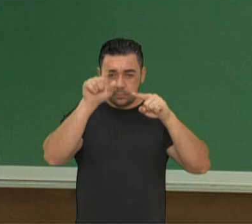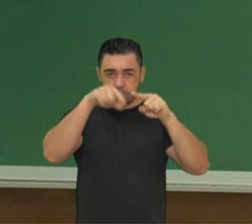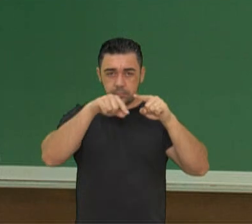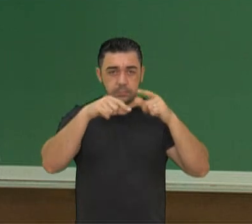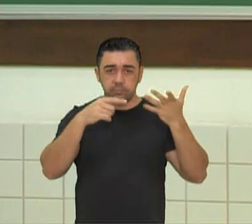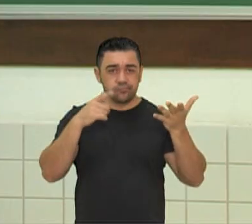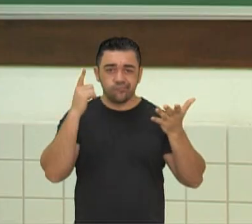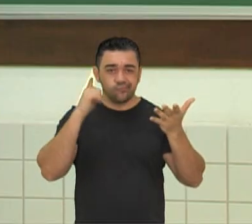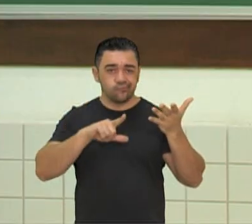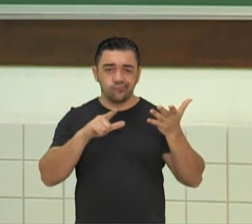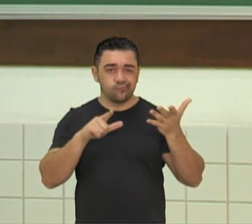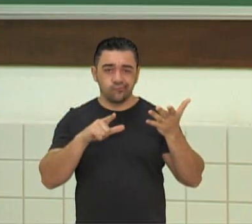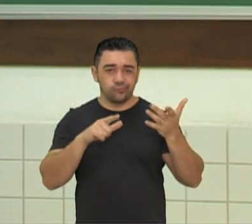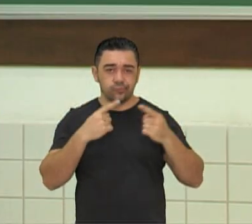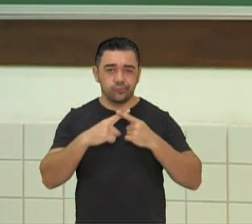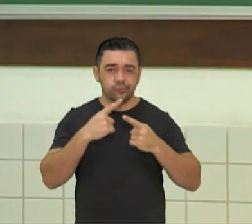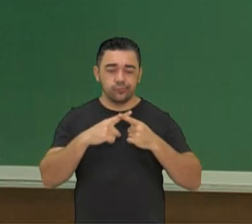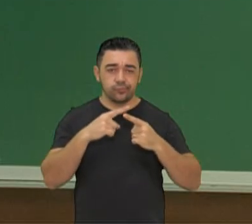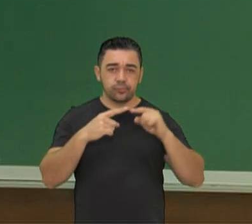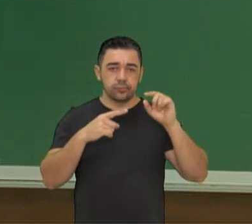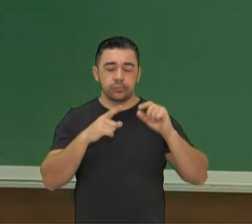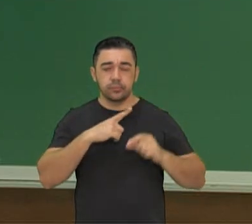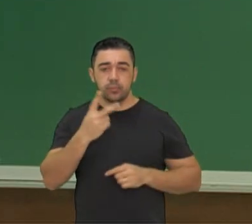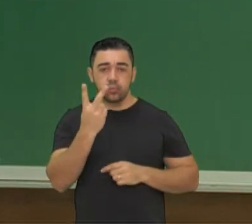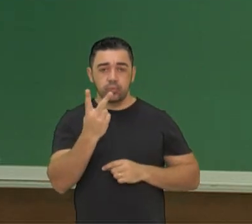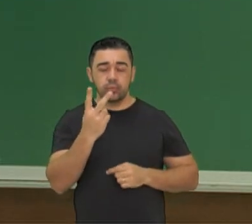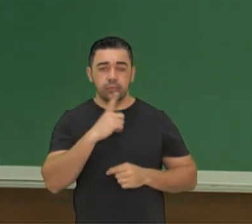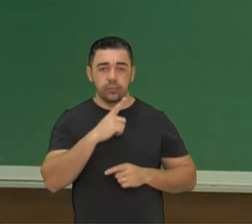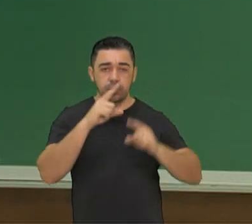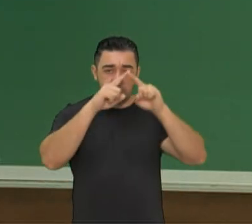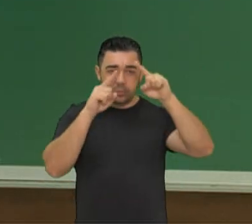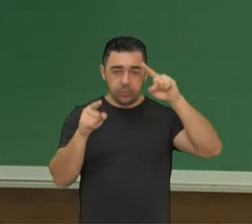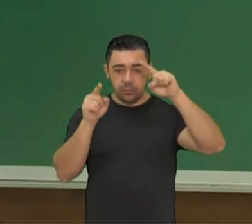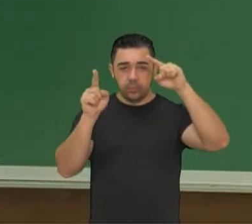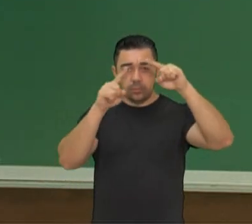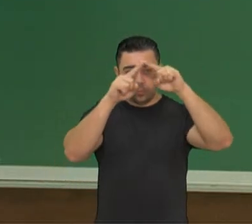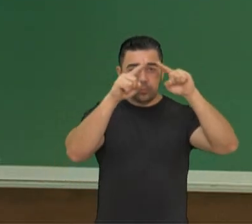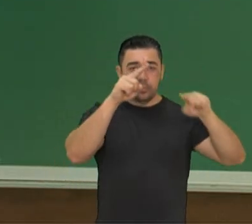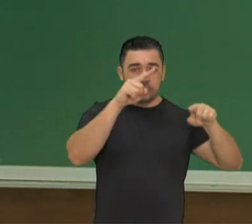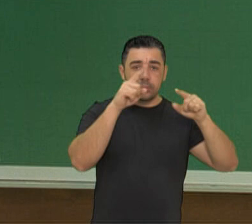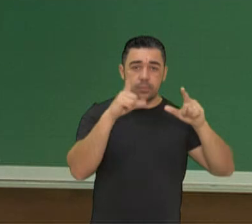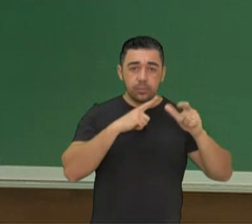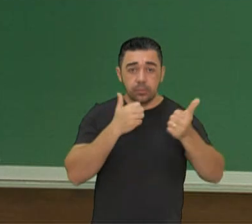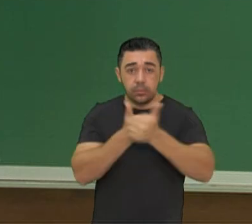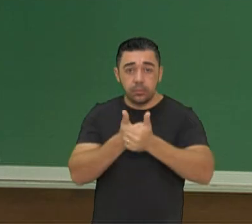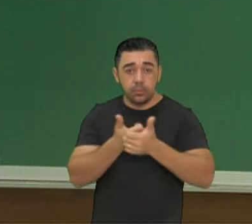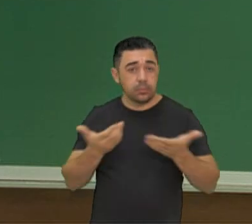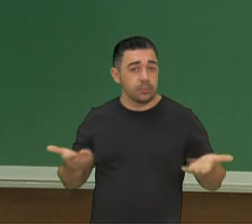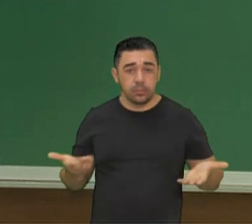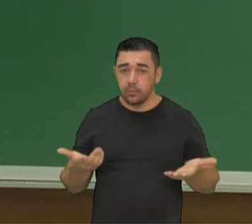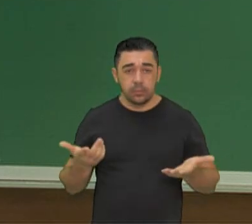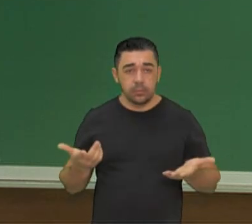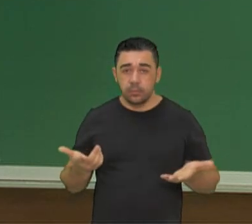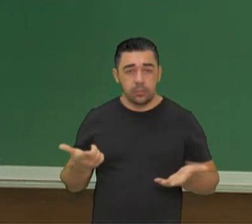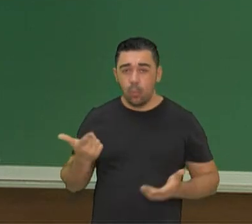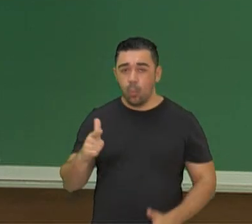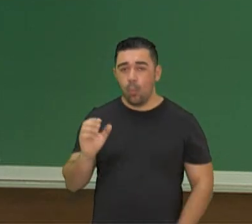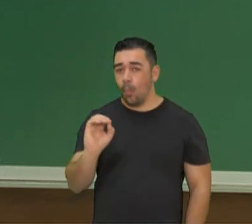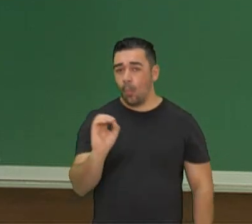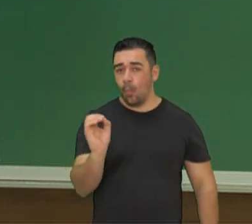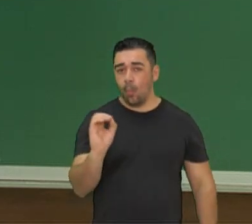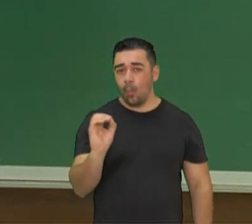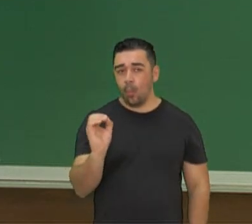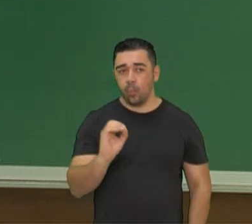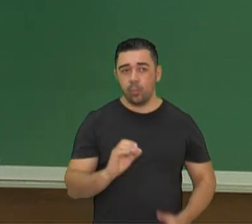consecutivo, você vai ter um problema. Por quê? Porque os dois vértices que sobram são consecutivos, né? Então, eu não tenho diagonais